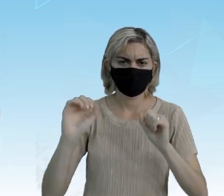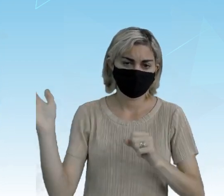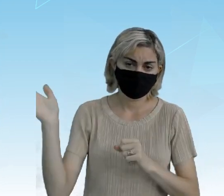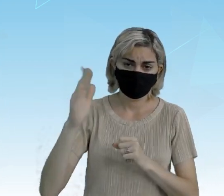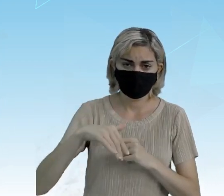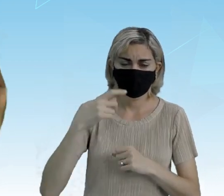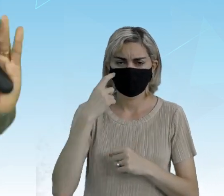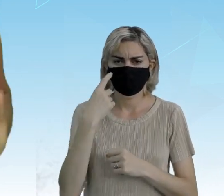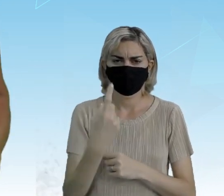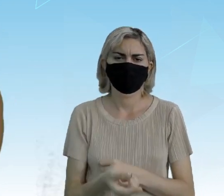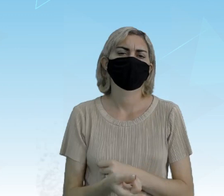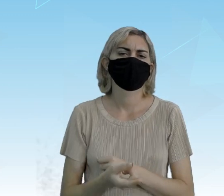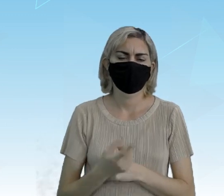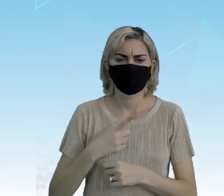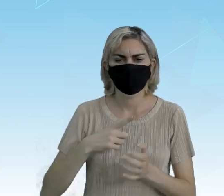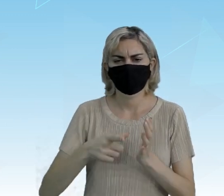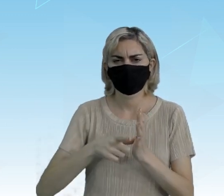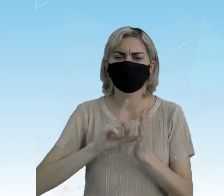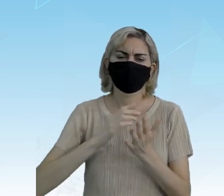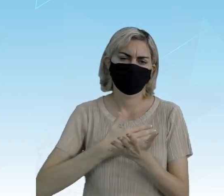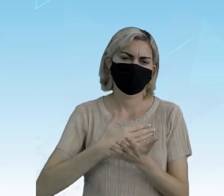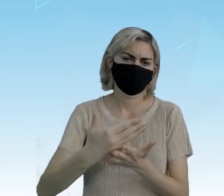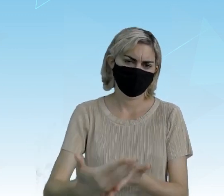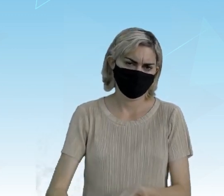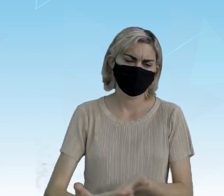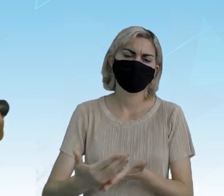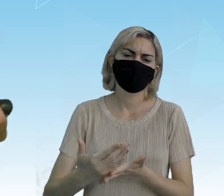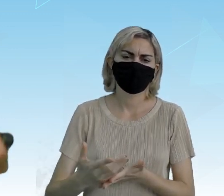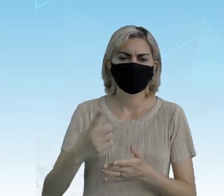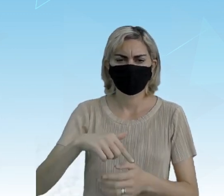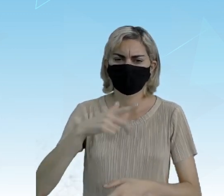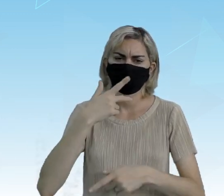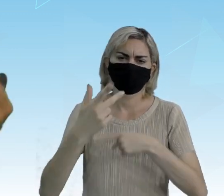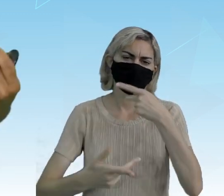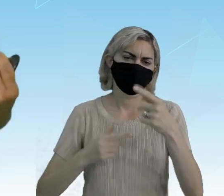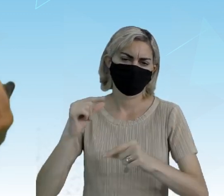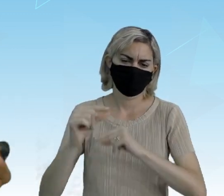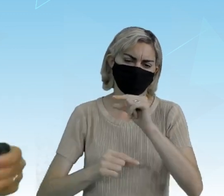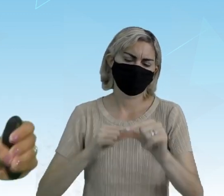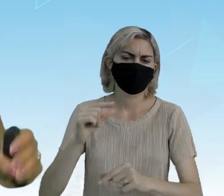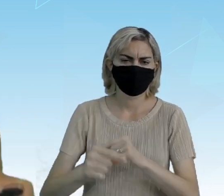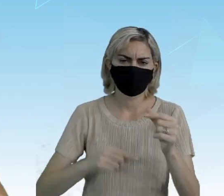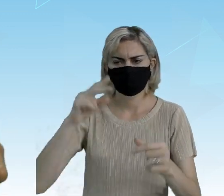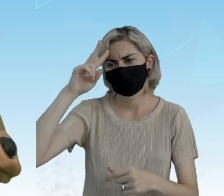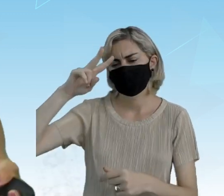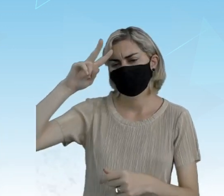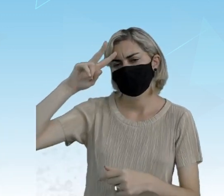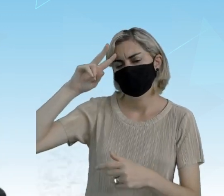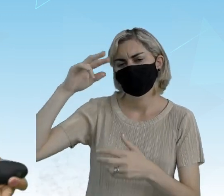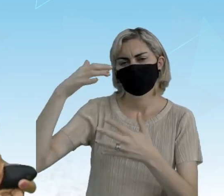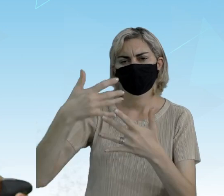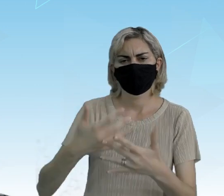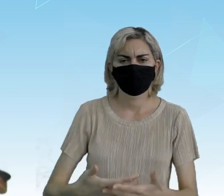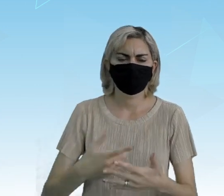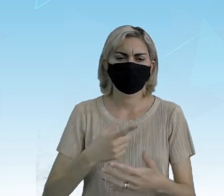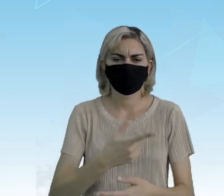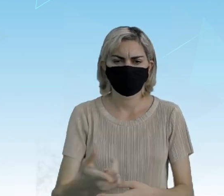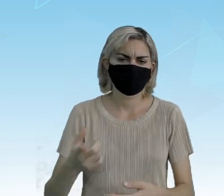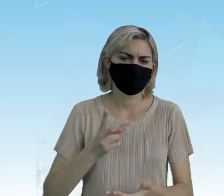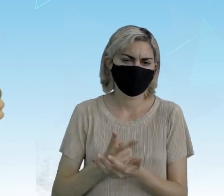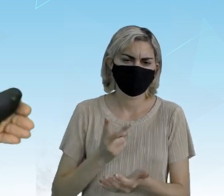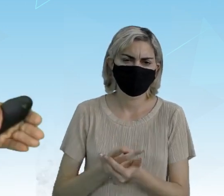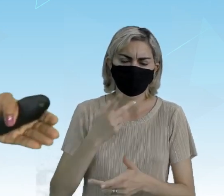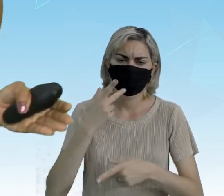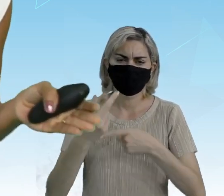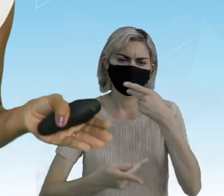lá ver? Antes da gente começar, da gente dar início, a gente vai falar um pouco da historicidade, que a gente sempre